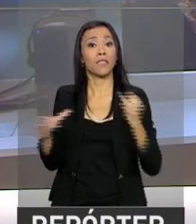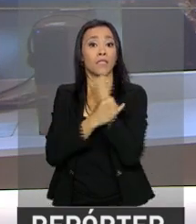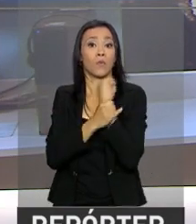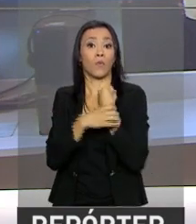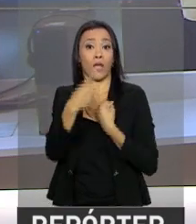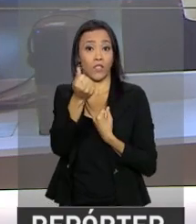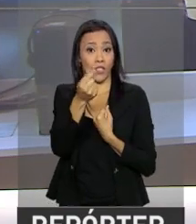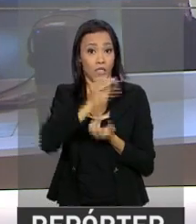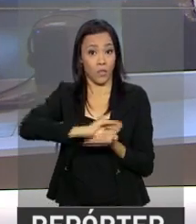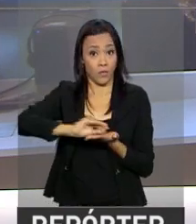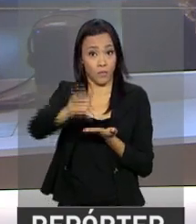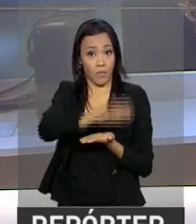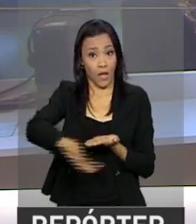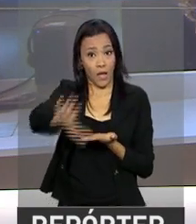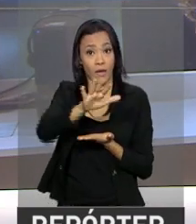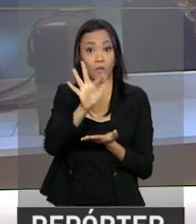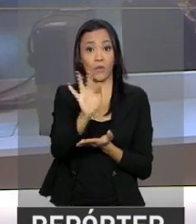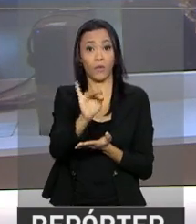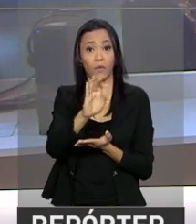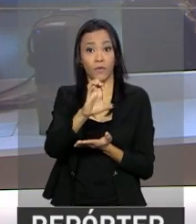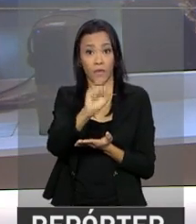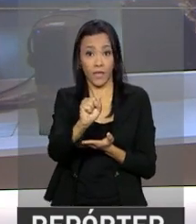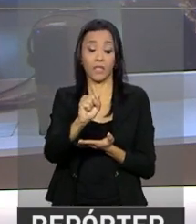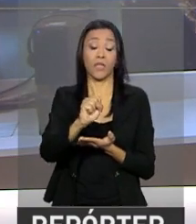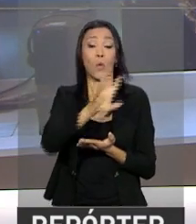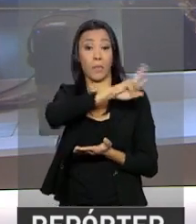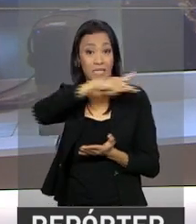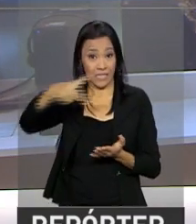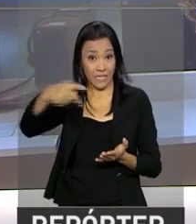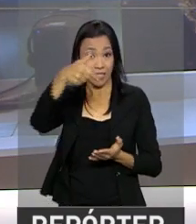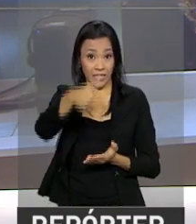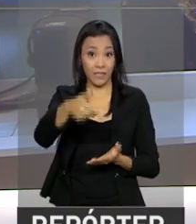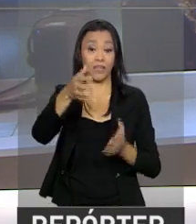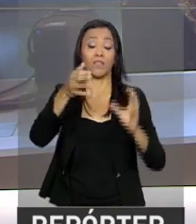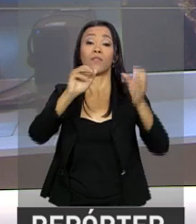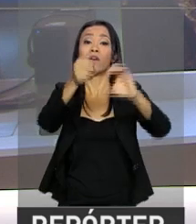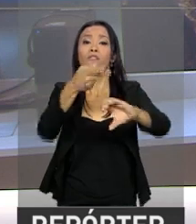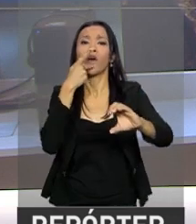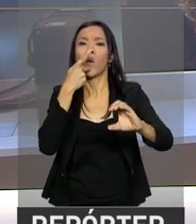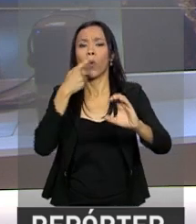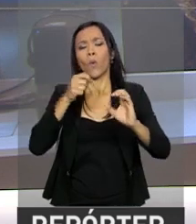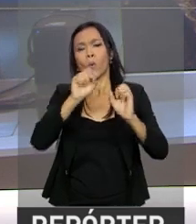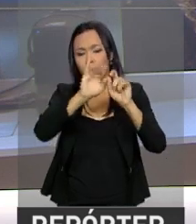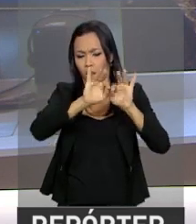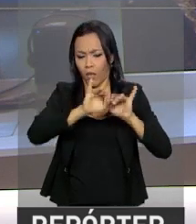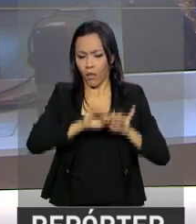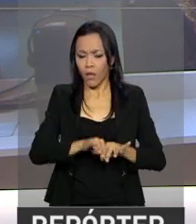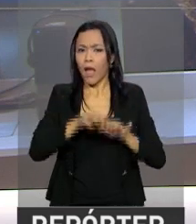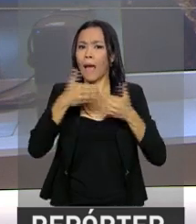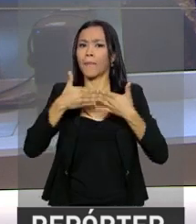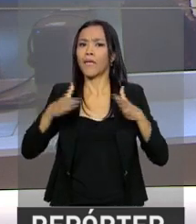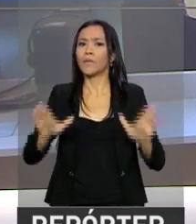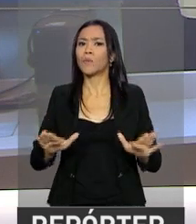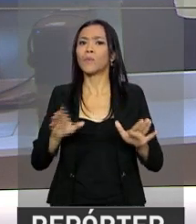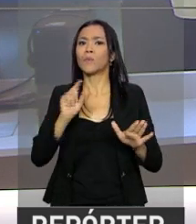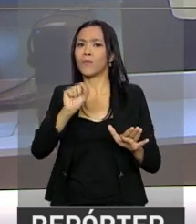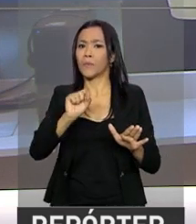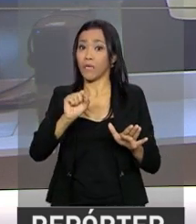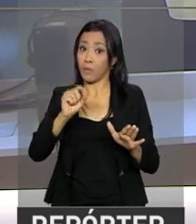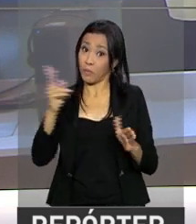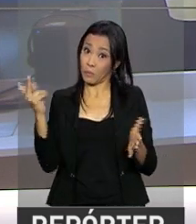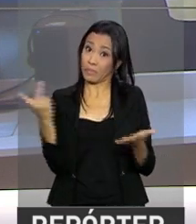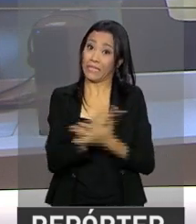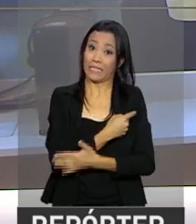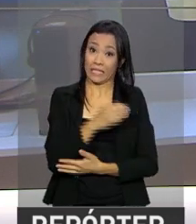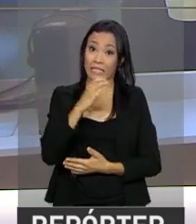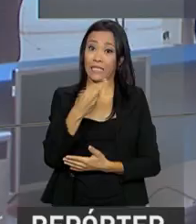extra para o FIES. No texto, Renan Calheiros descarta a possibilidade de abertura do processo por crime fiscal com